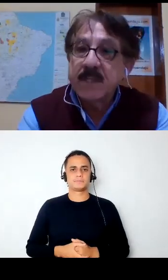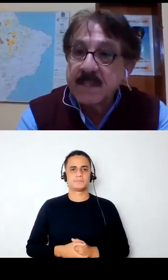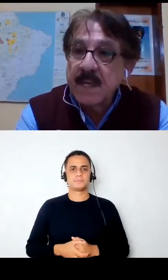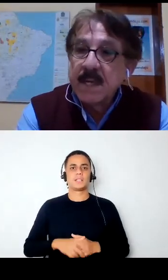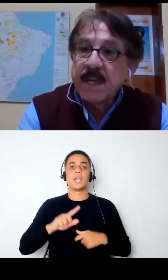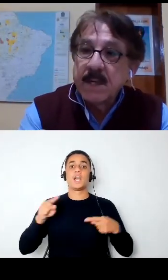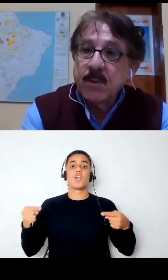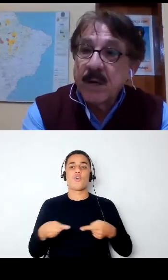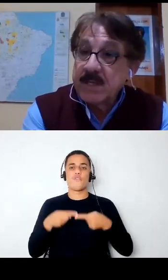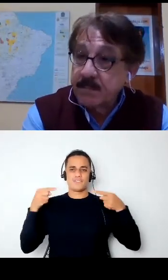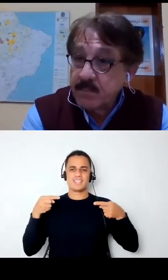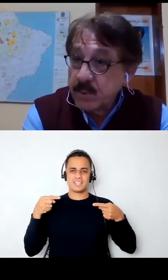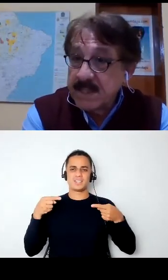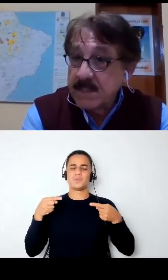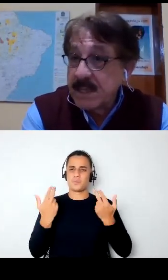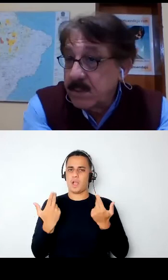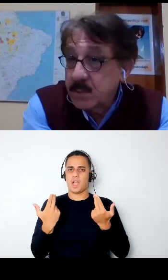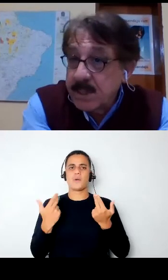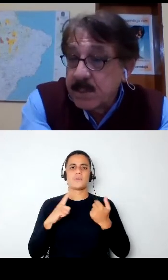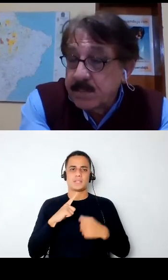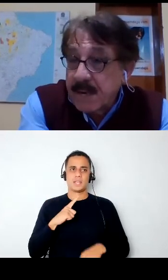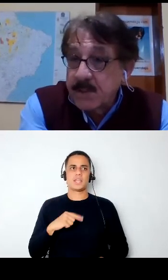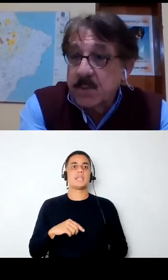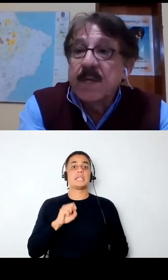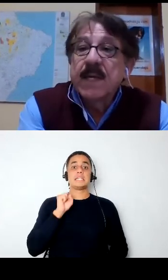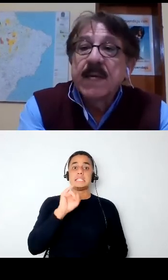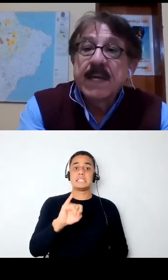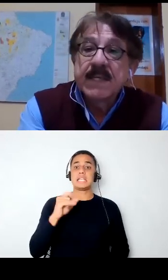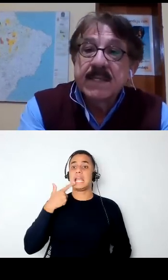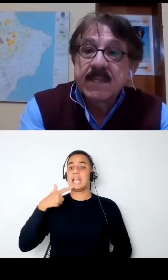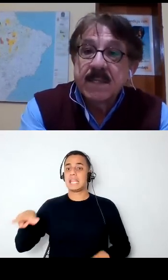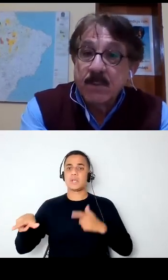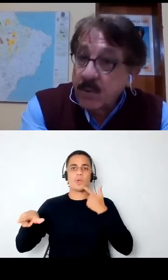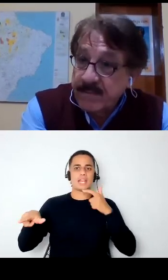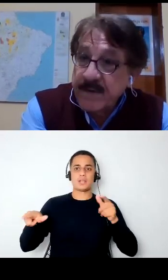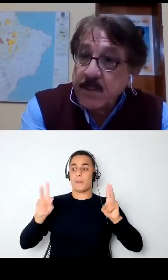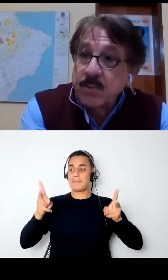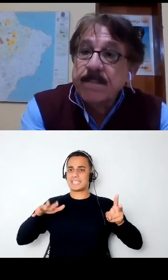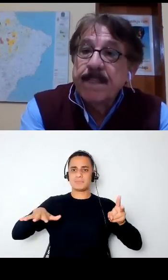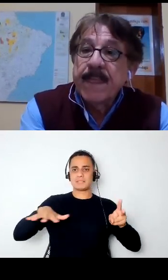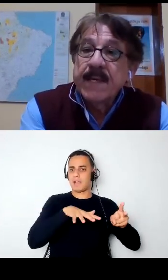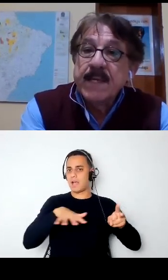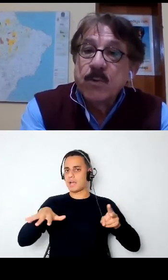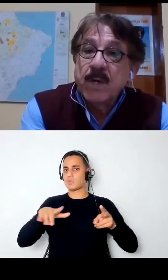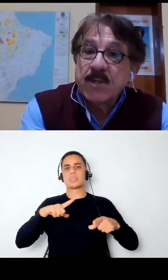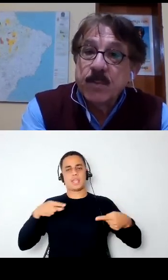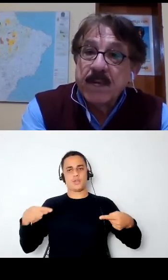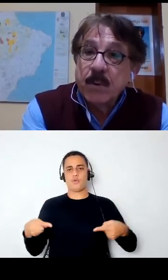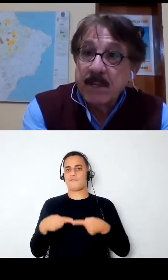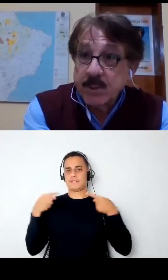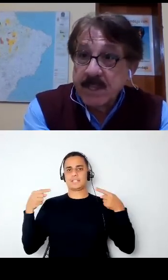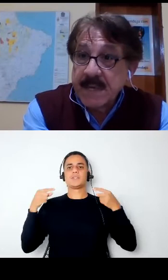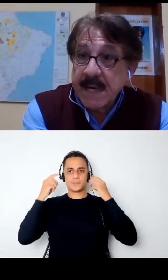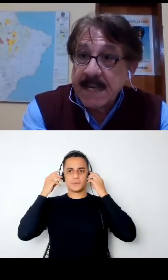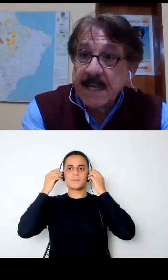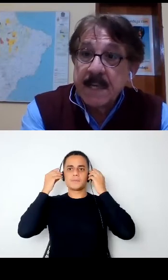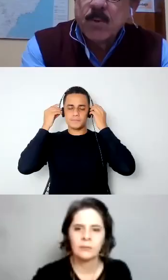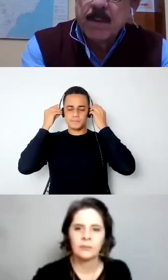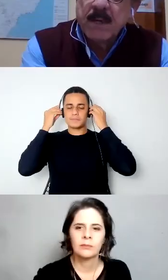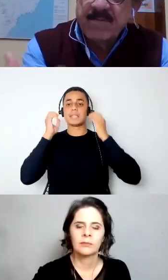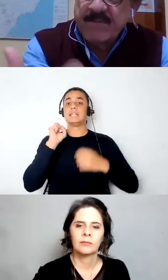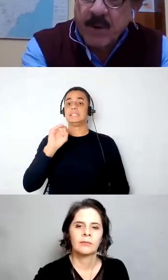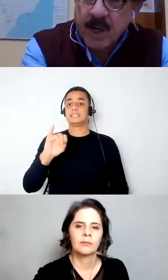essa possibilidade? Tem que ser algo que está em comum no mundo inteiro. Mas se está em comum no mundo inteiro, em todas as línguas, como